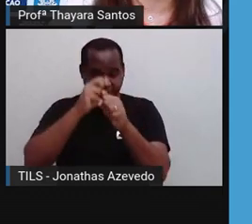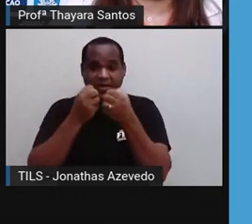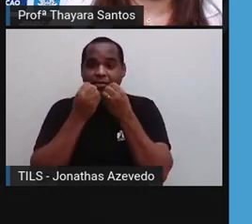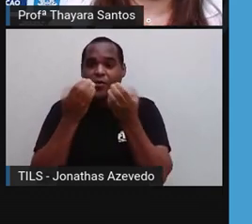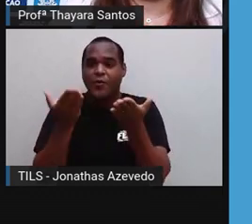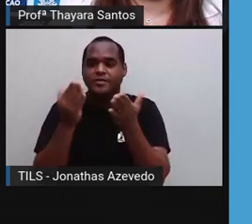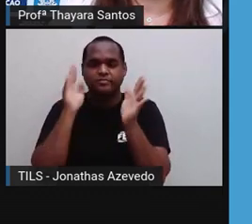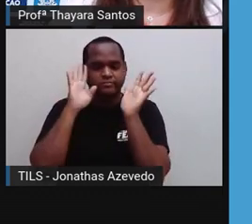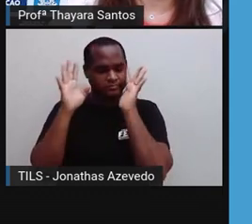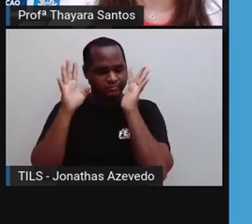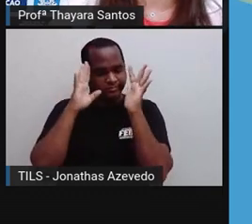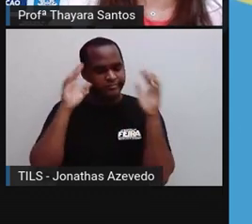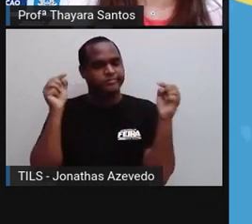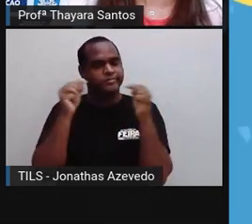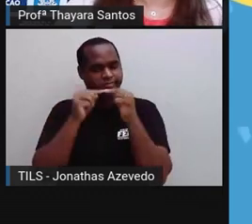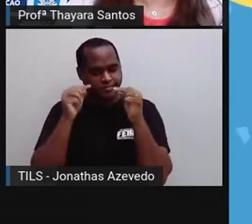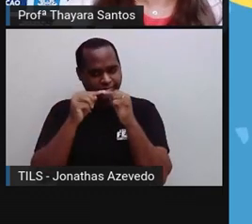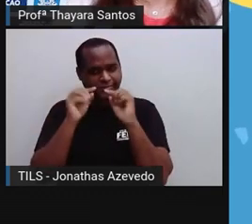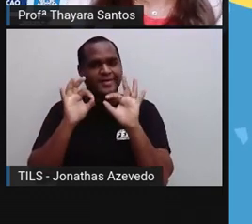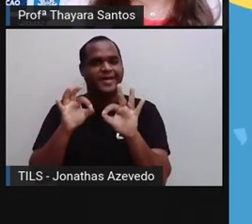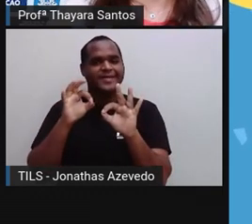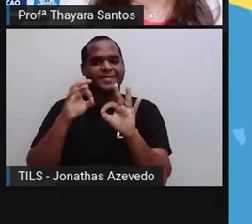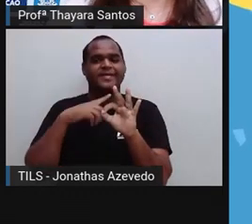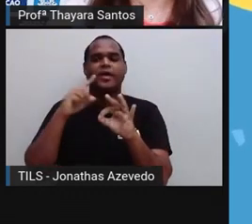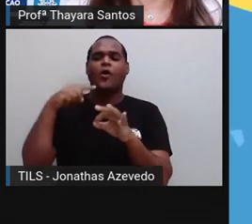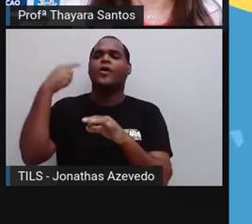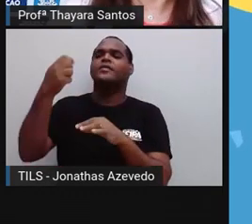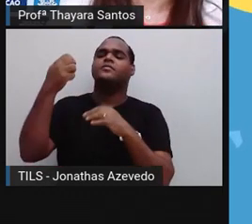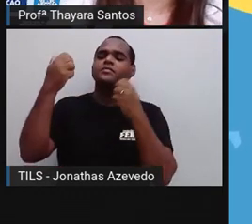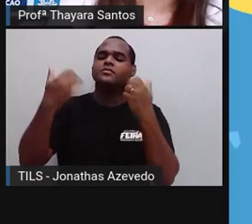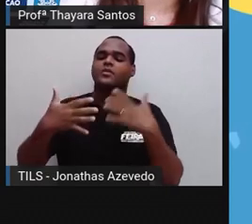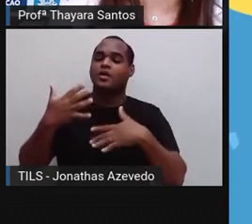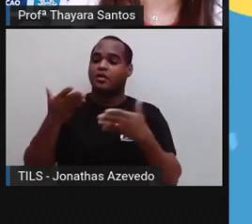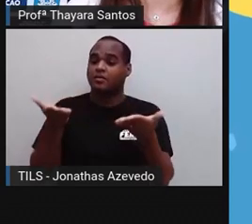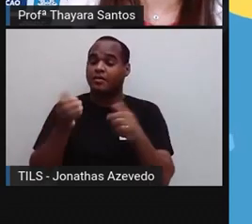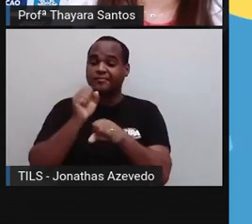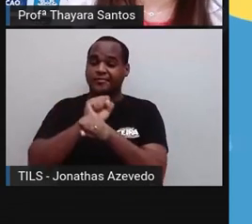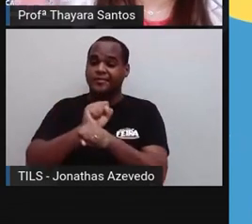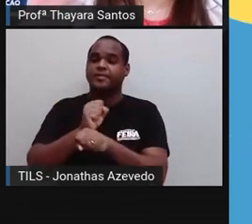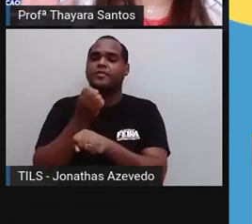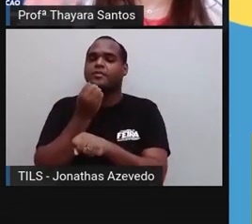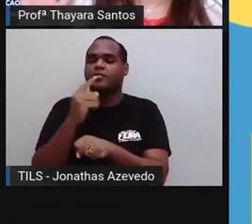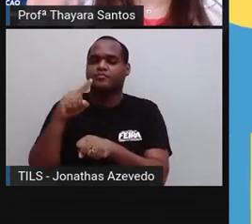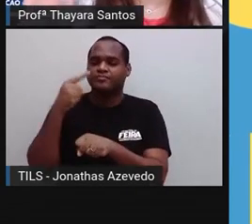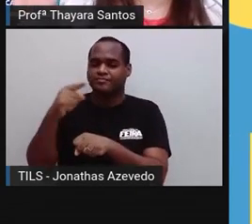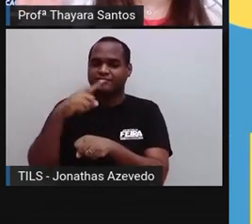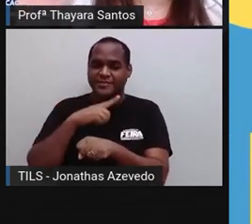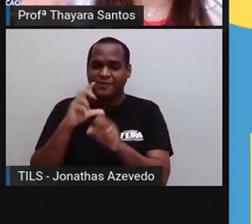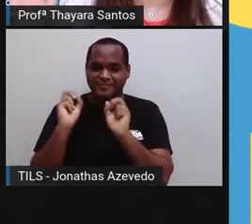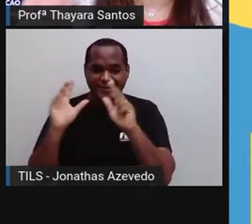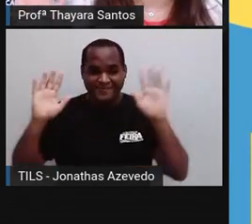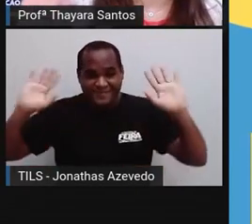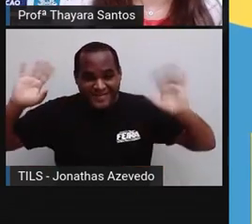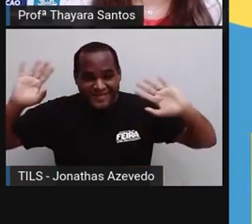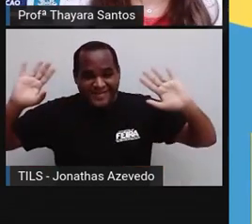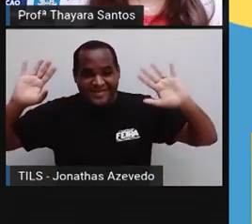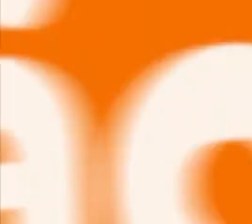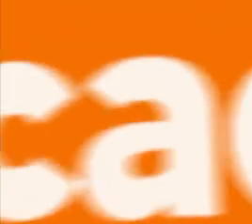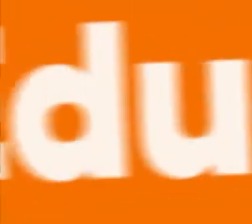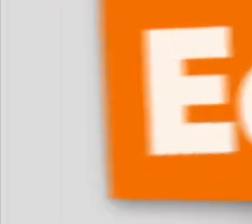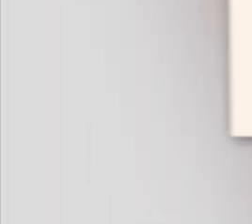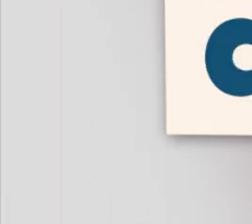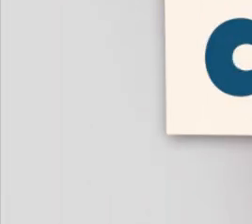hoje. Reflitam aí sobre isso. E eu fico aqui e espero vocês até a próxima aula. Tchau, tchau, gente!